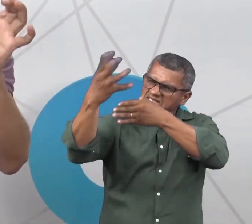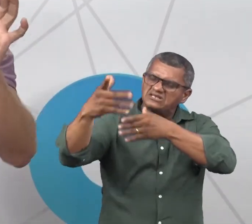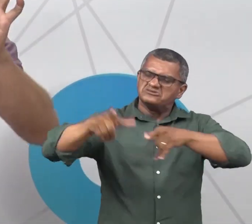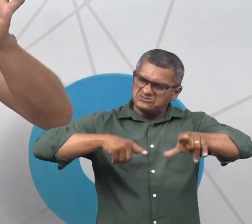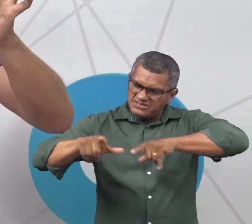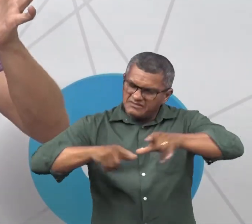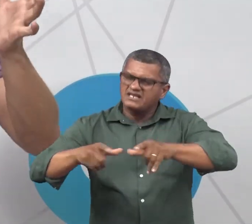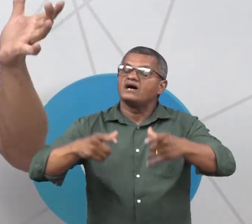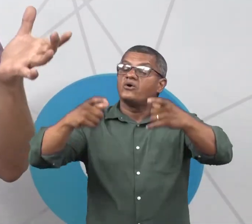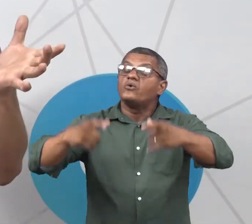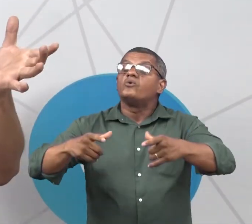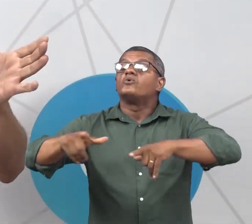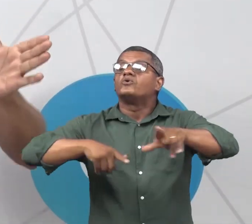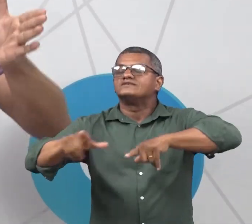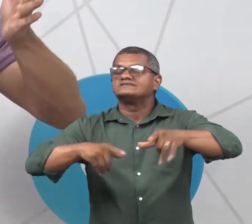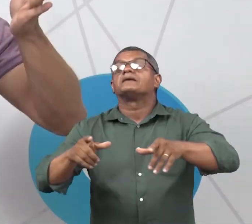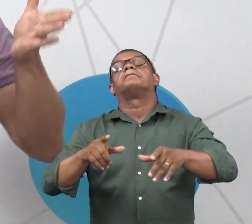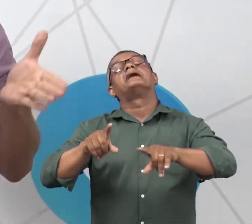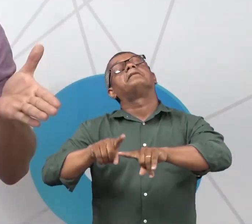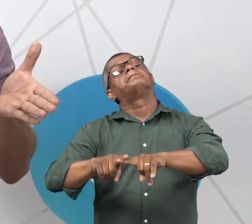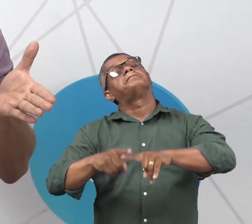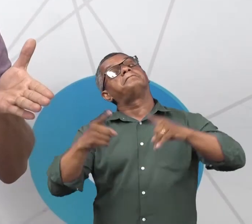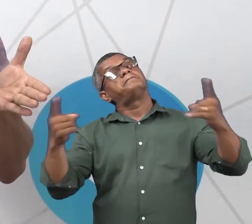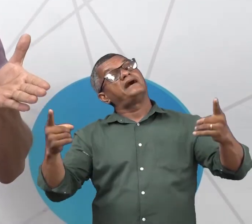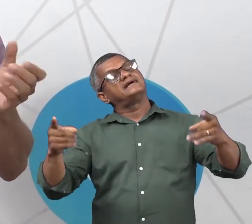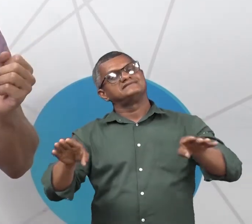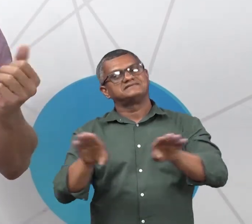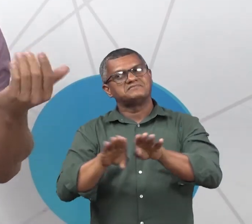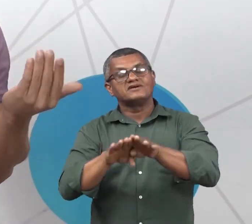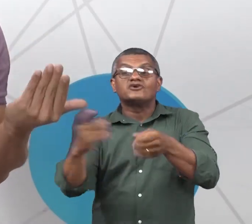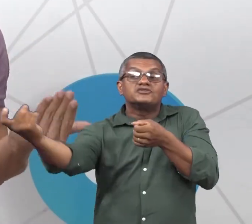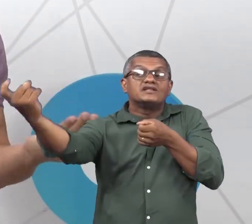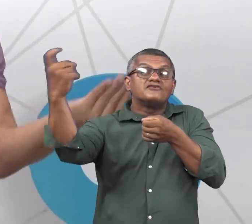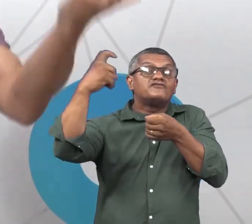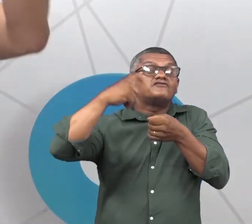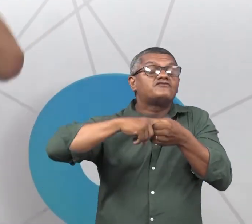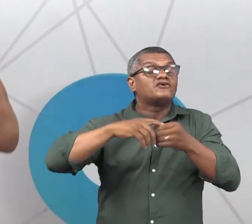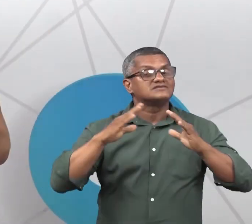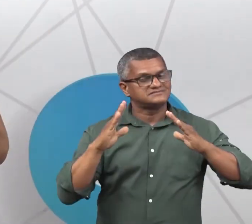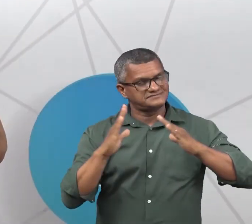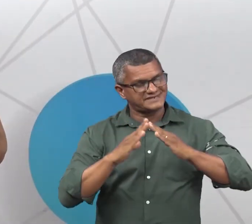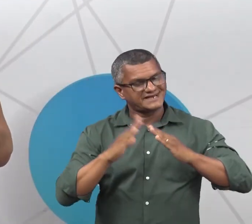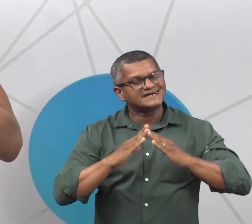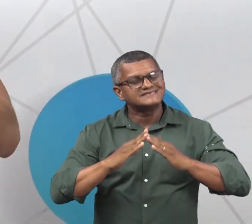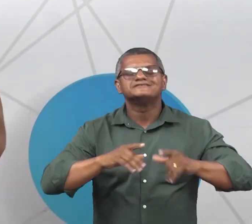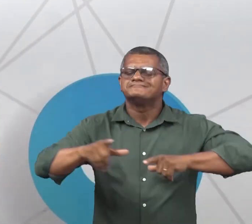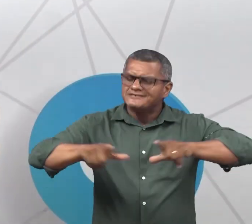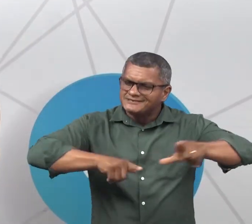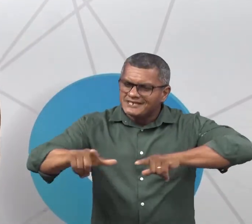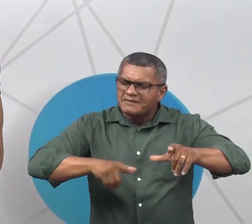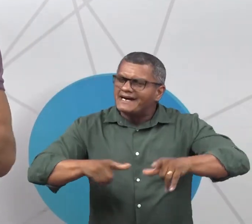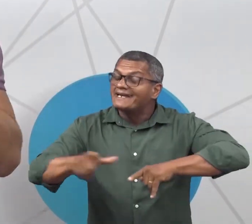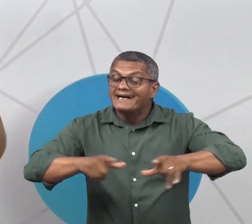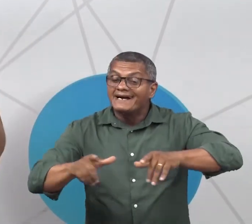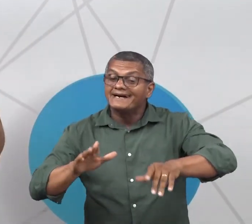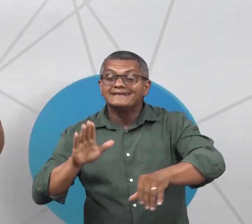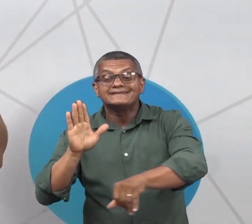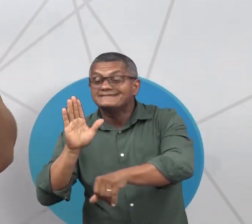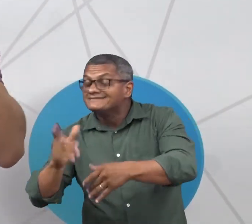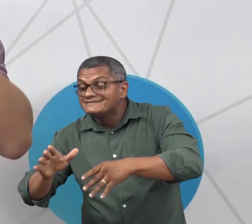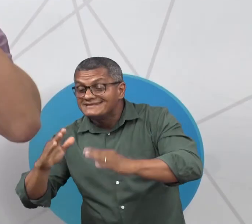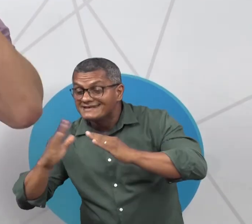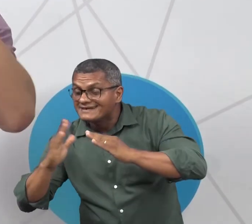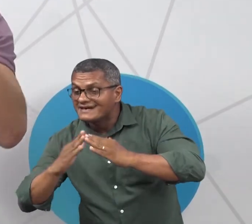as responsabilidades e tarefas dela no local de trabalho, mas existe a outra jornada de trabalho que é em casa.